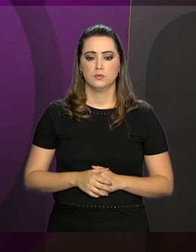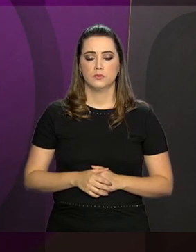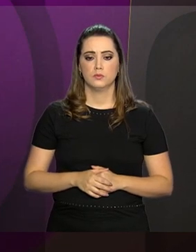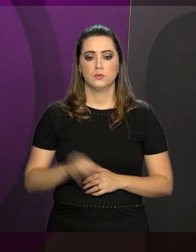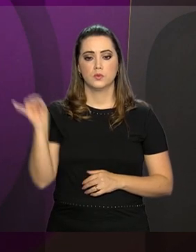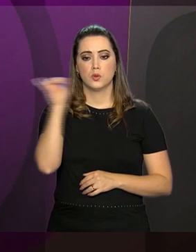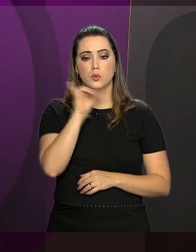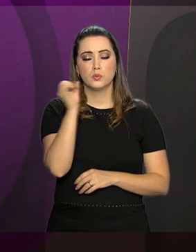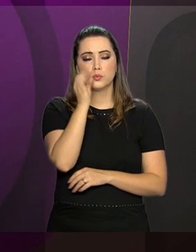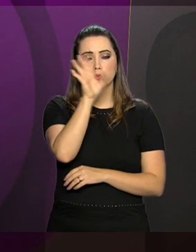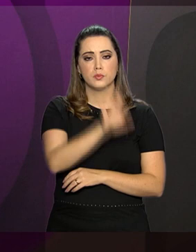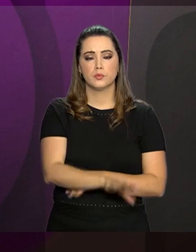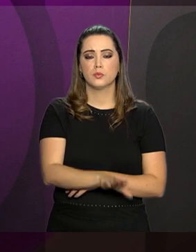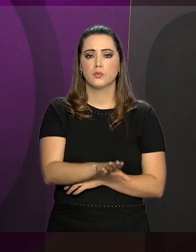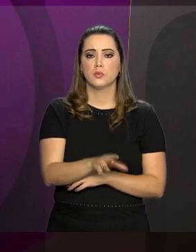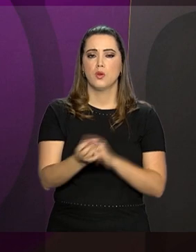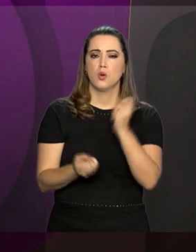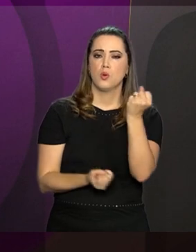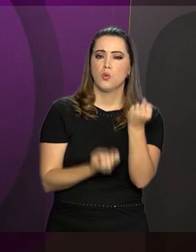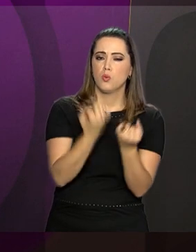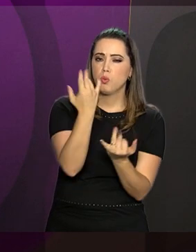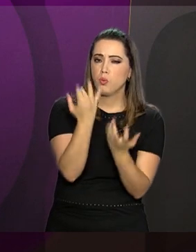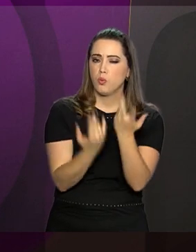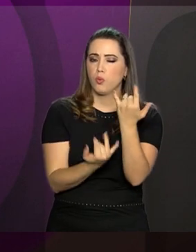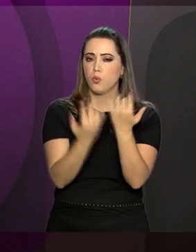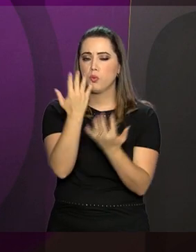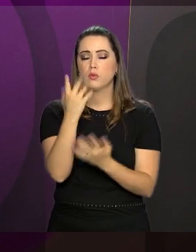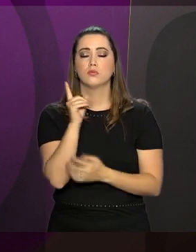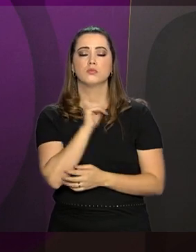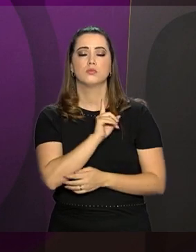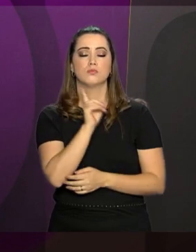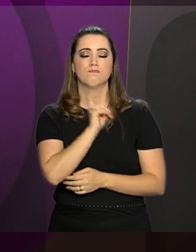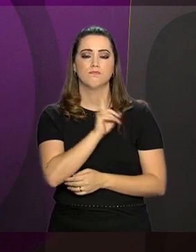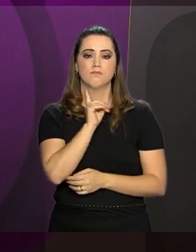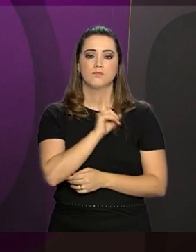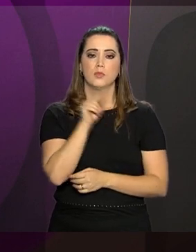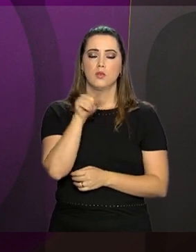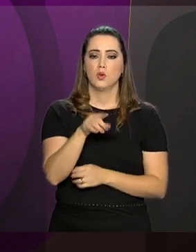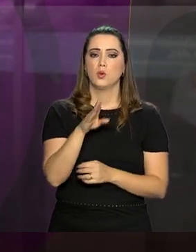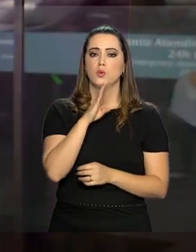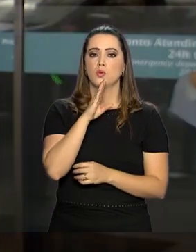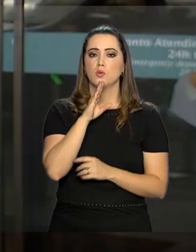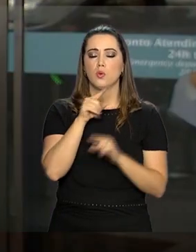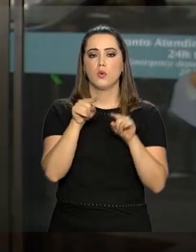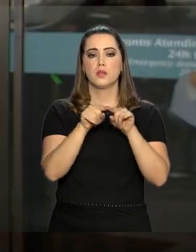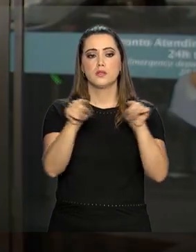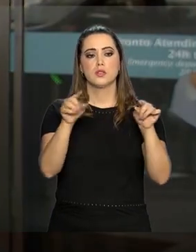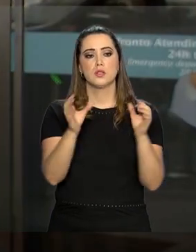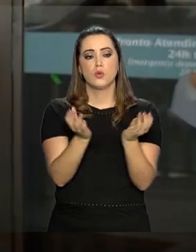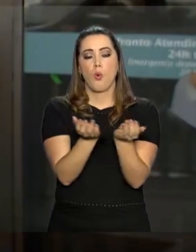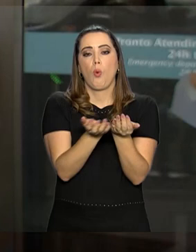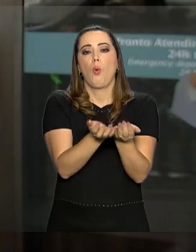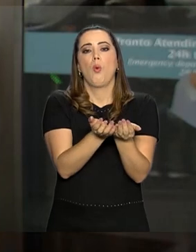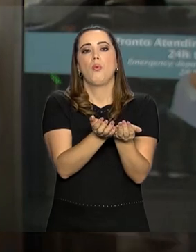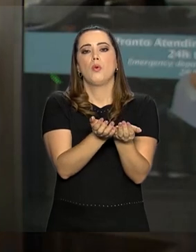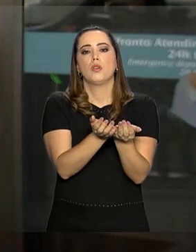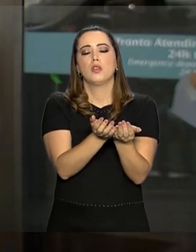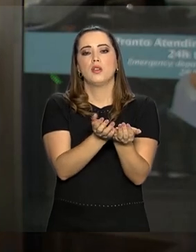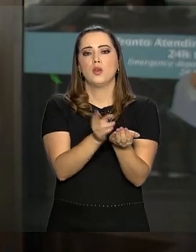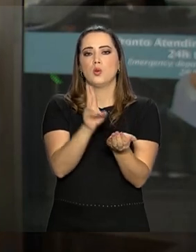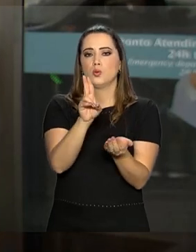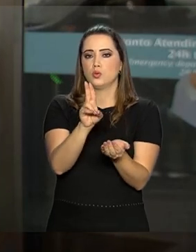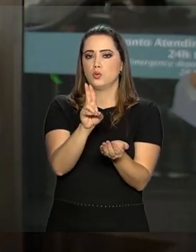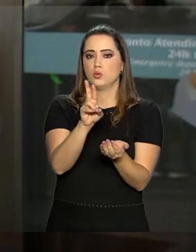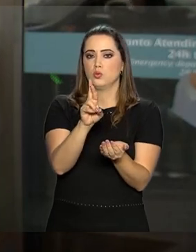Boa tarde, Maurício. O incêndio no centro de treinamento do Clube de Regatas Flamengo, conhecido como Ninho de Urubu, é uma das